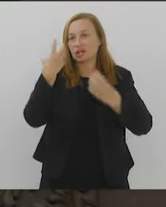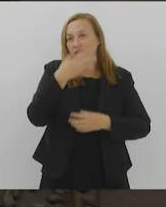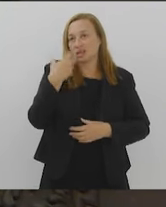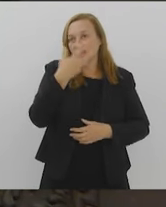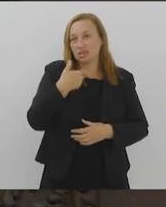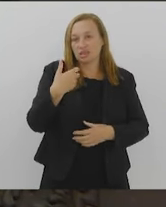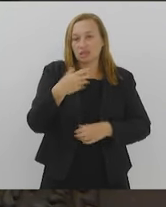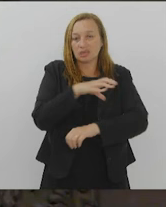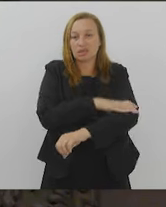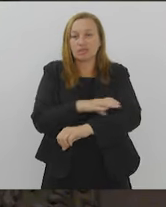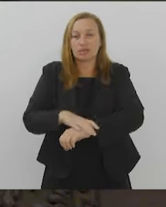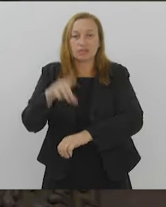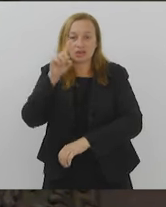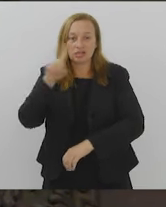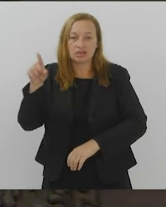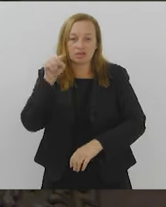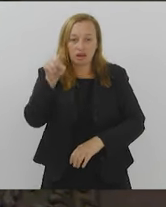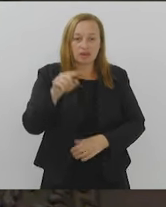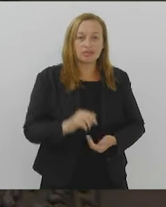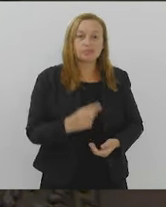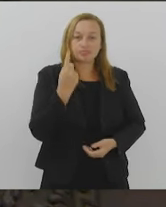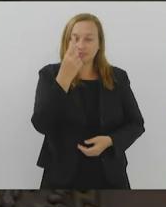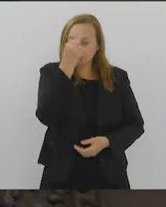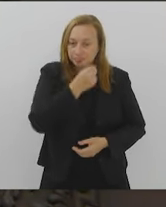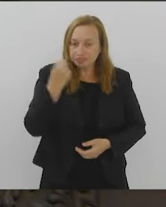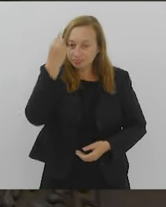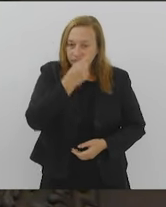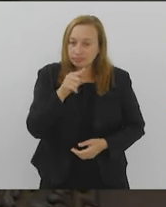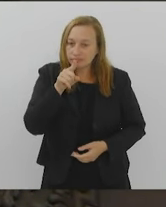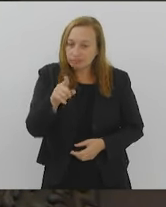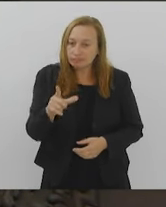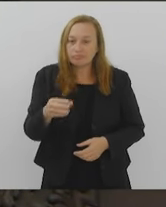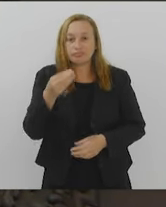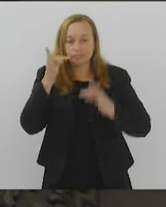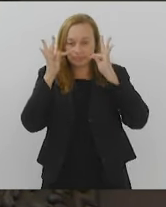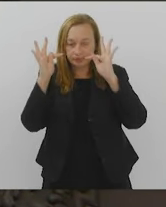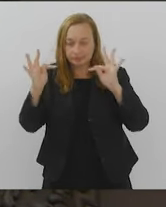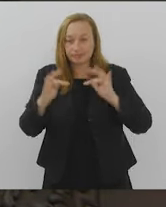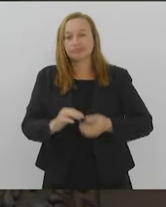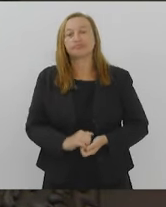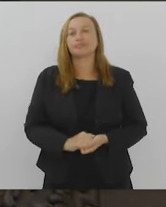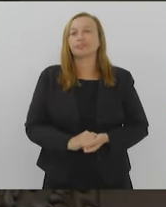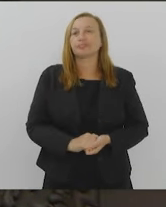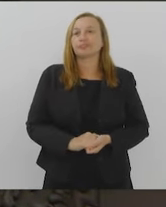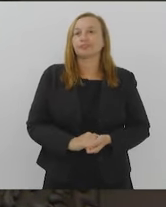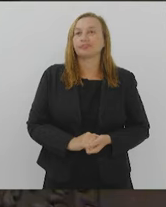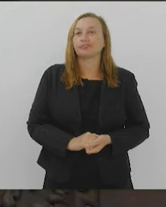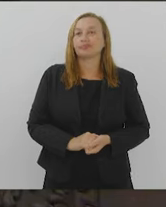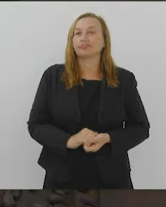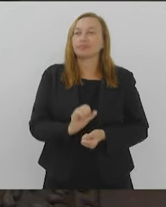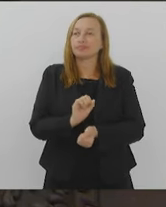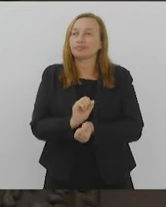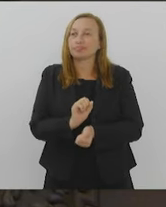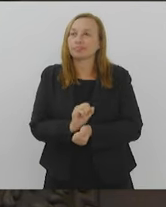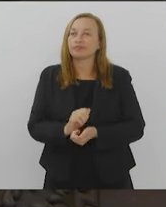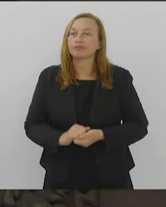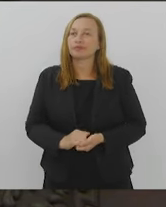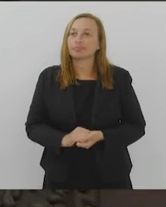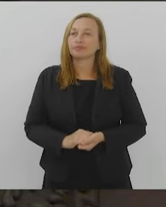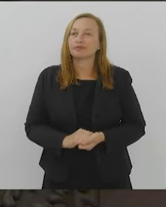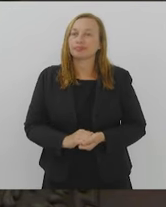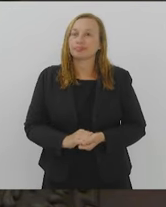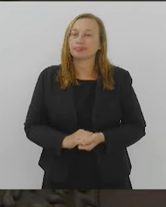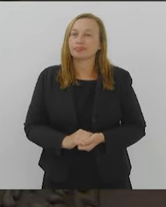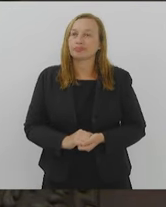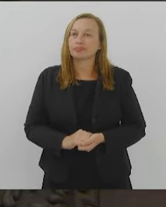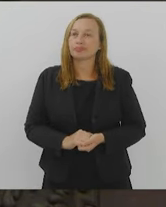assembleianos ficar cantando lá. Uma hora para você testemunhar isso, que nós esperamos que fique